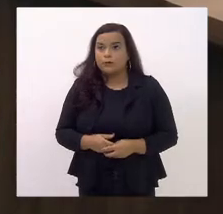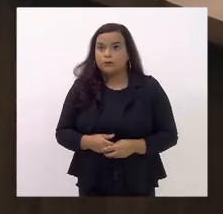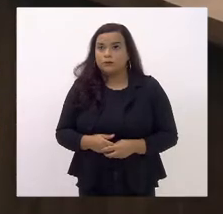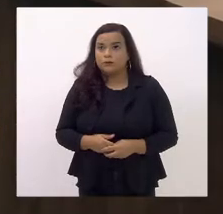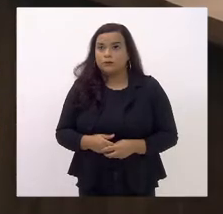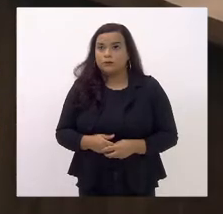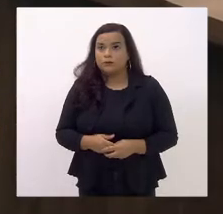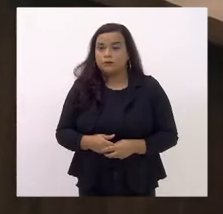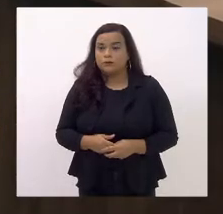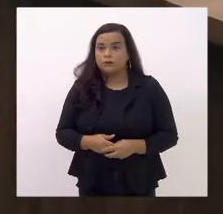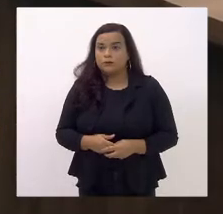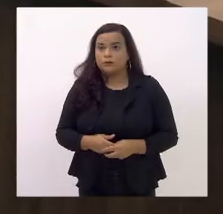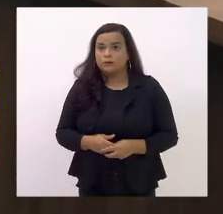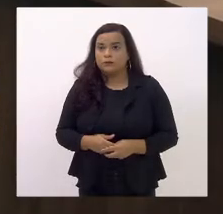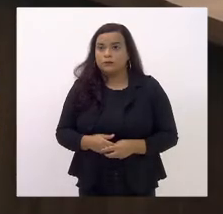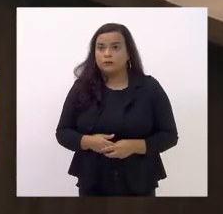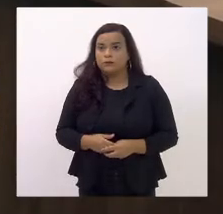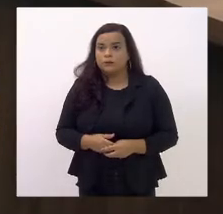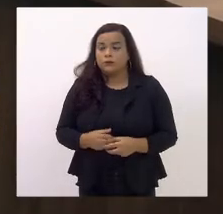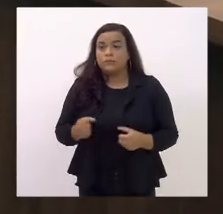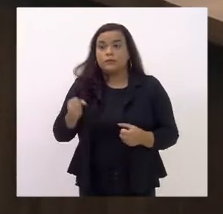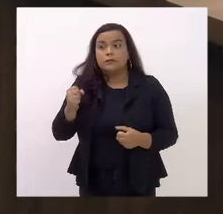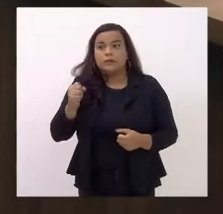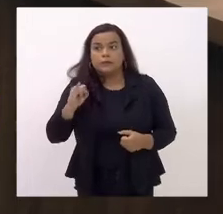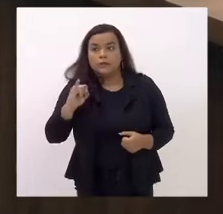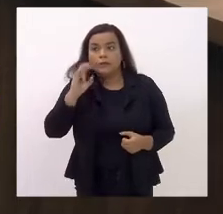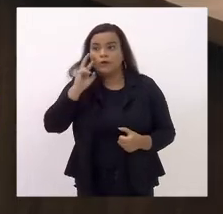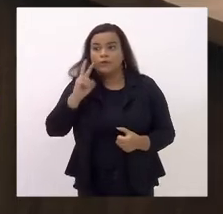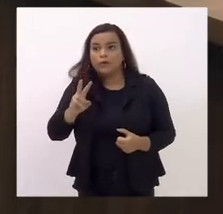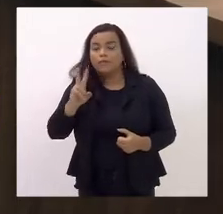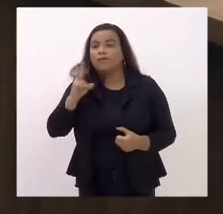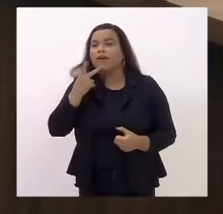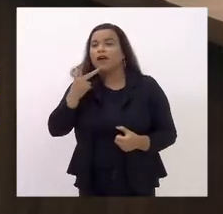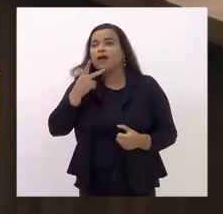nota, ela vai dizer que está prejudicado.